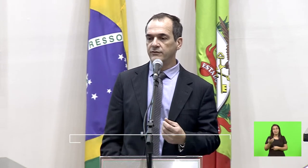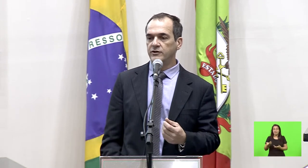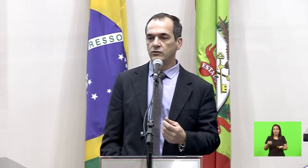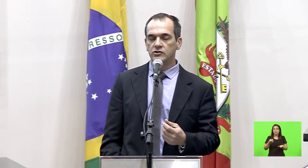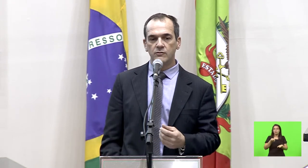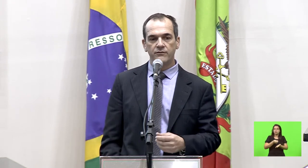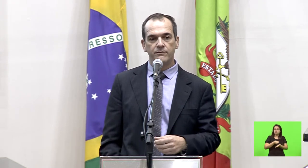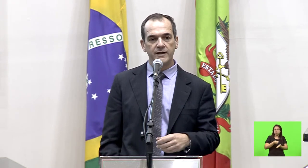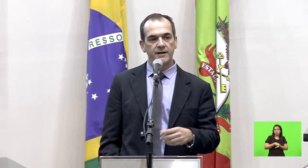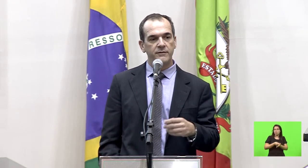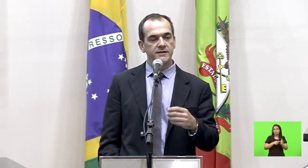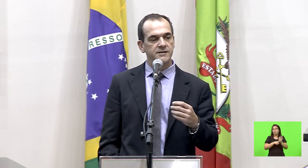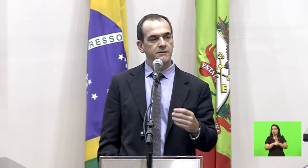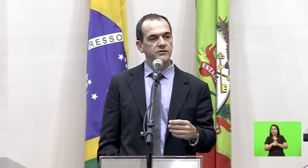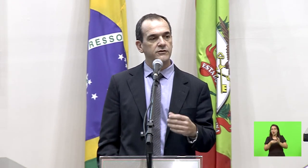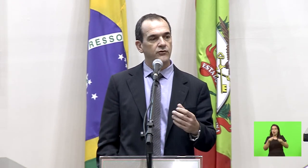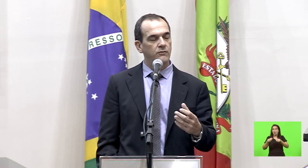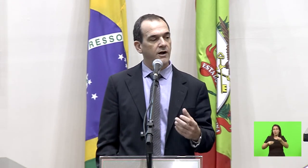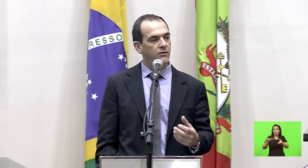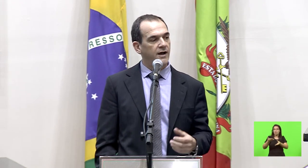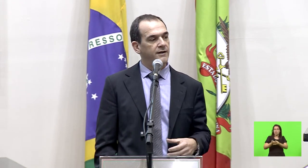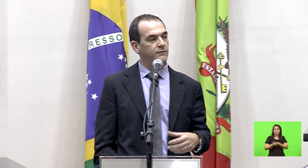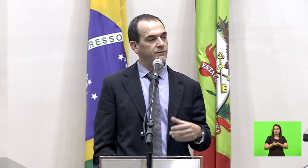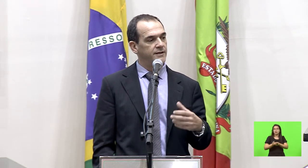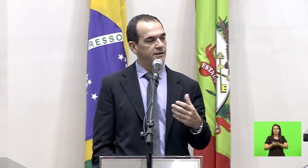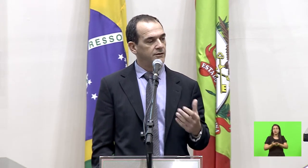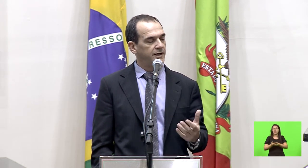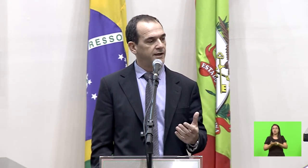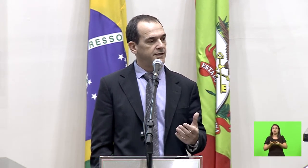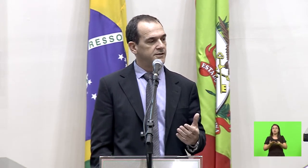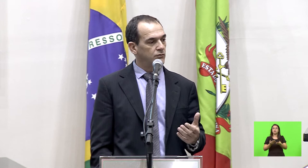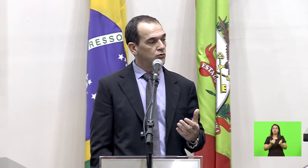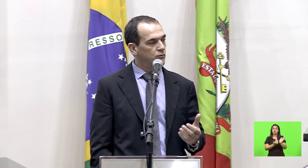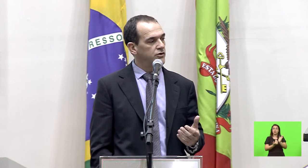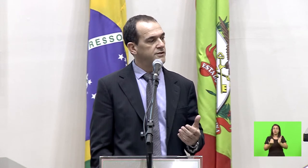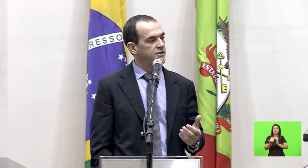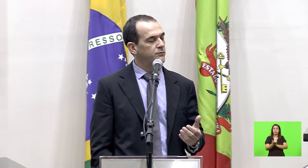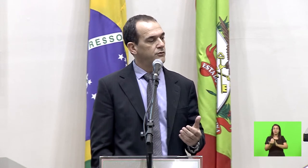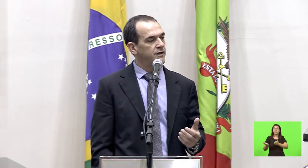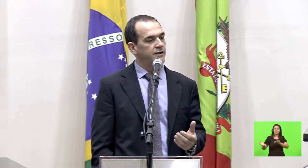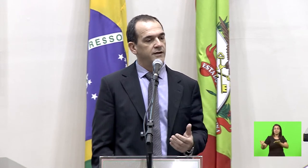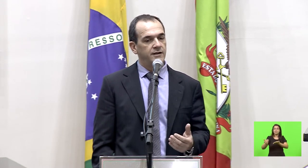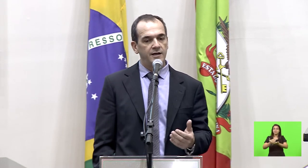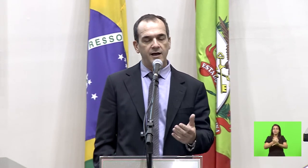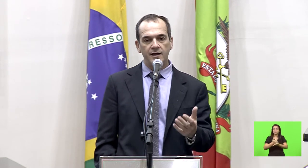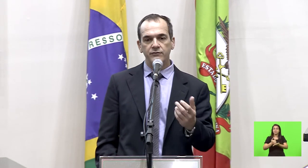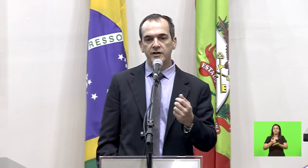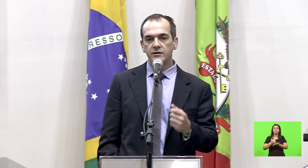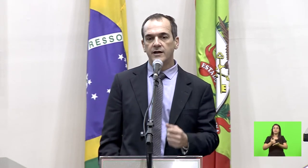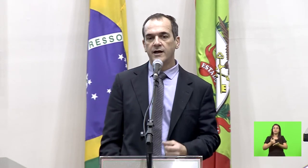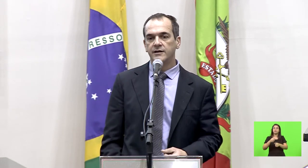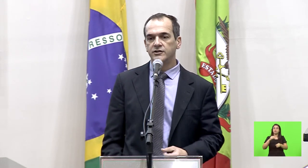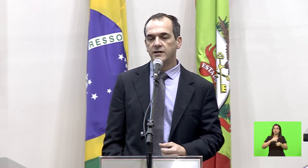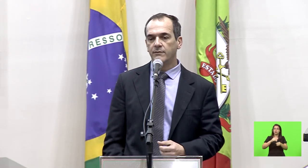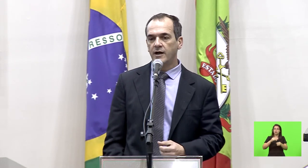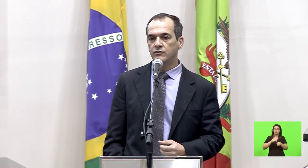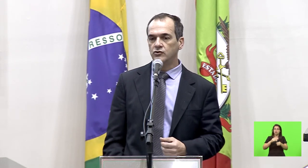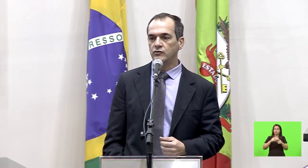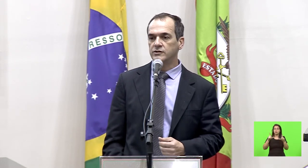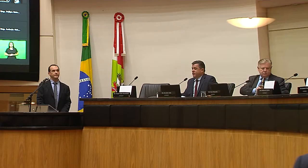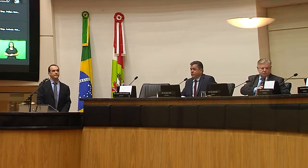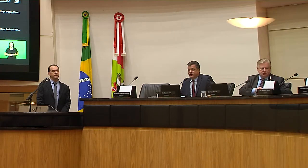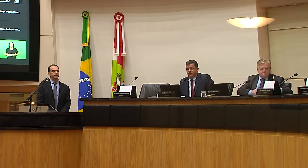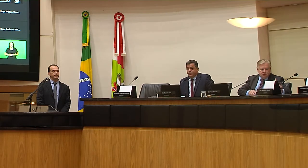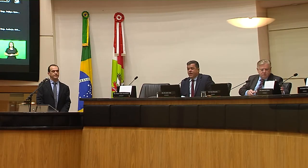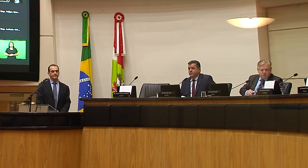devedores de uma maneira bem simples e informal, aumentando a arrecadação do município e aliviando a carga de trabalho